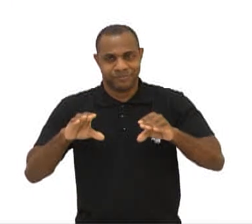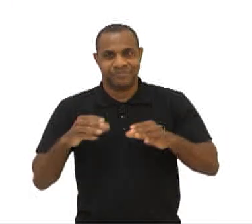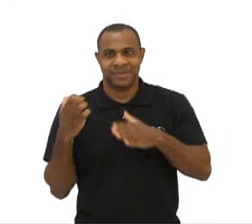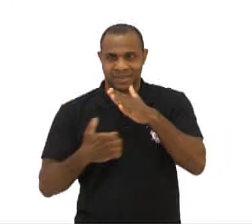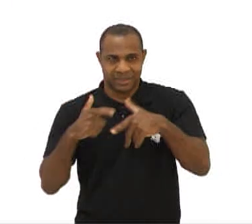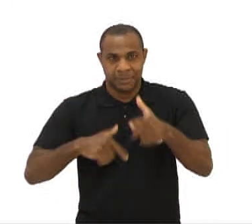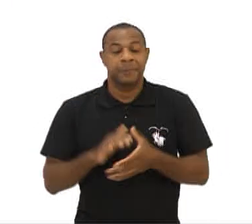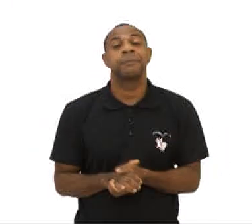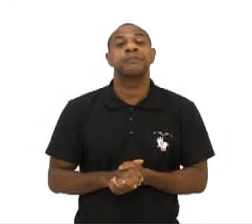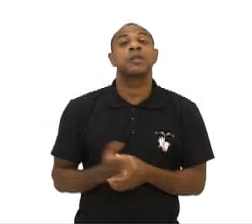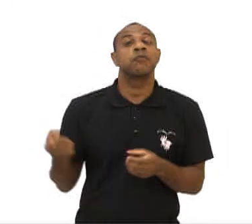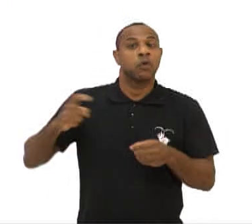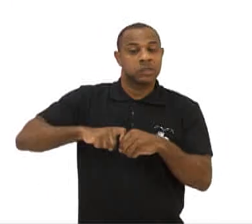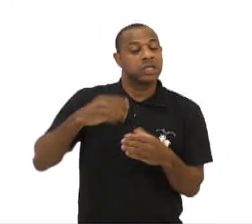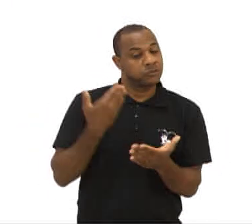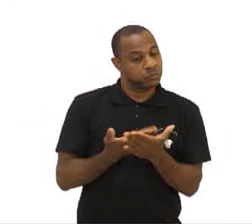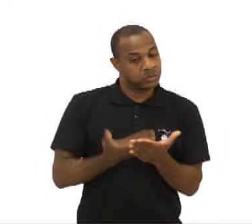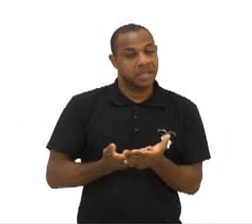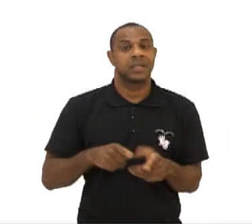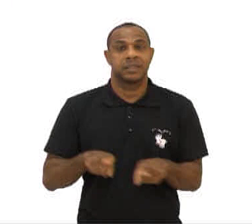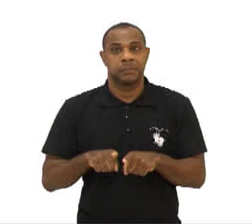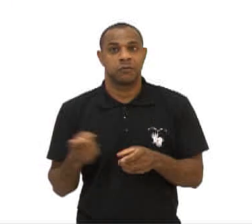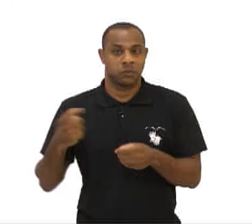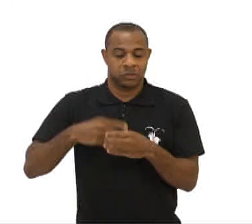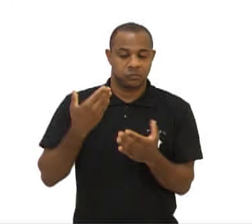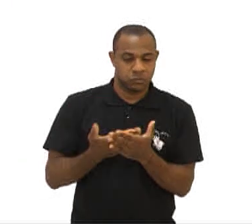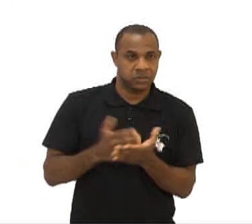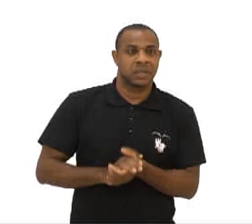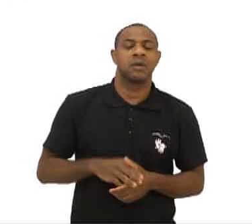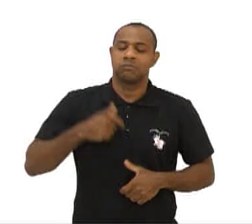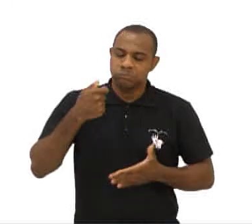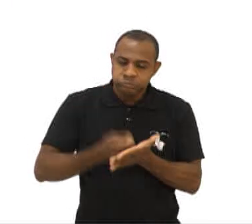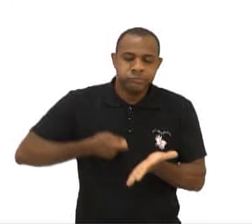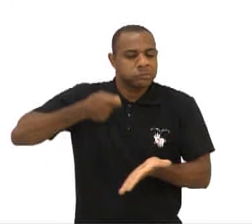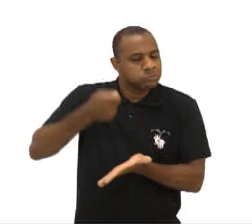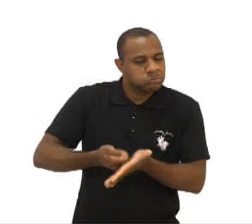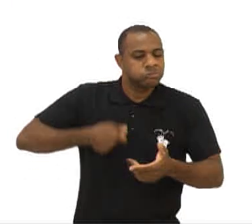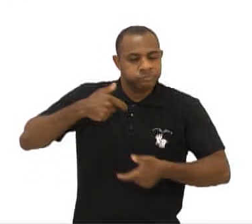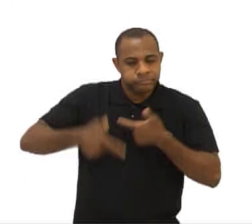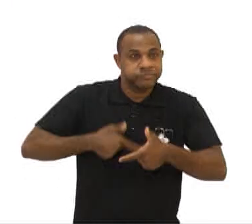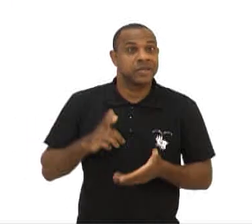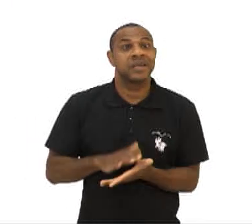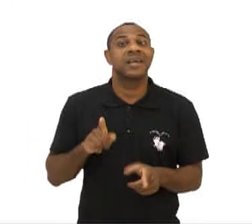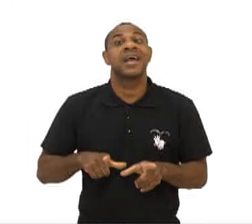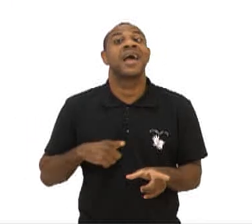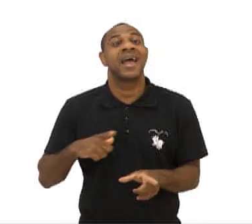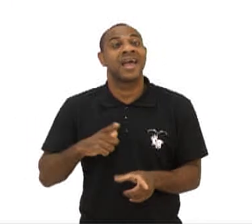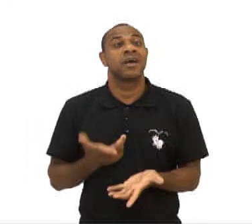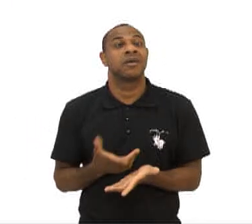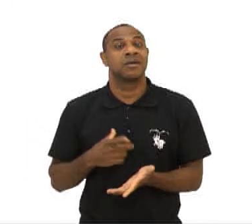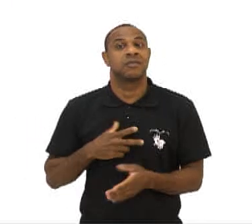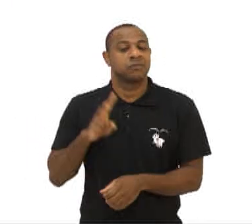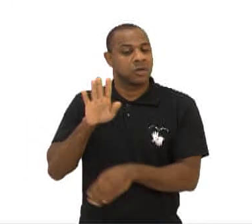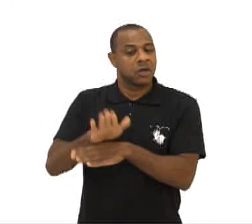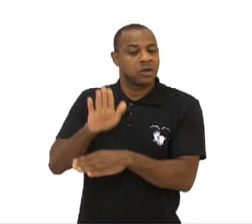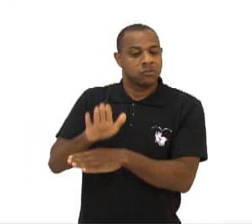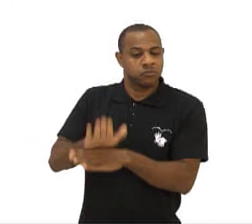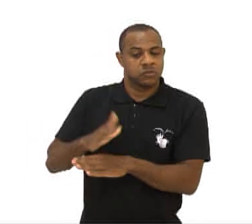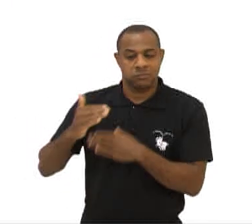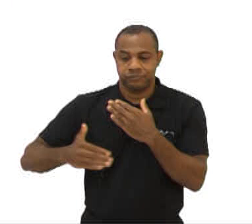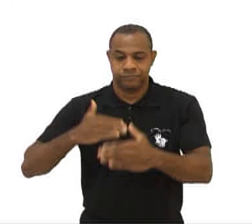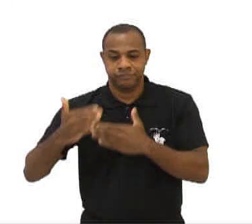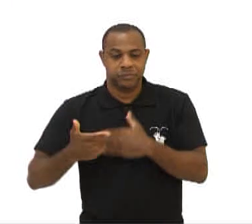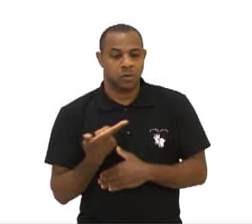recebesse o salário, contou. Depois de tanta luta, ele se tornou professor assistente e queria retribuir o que